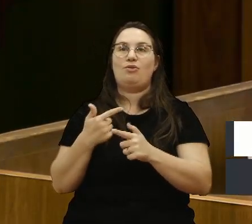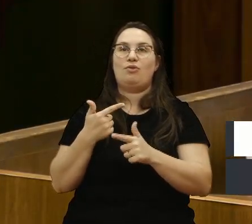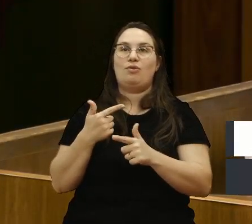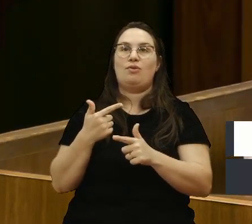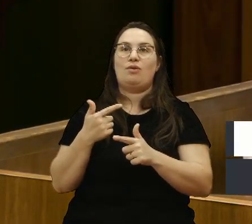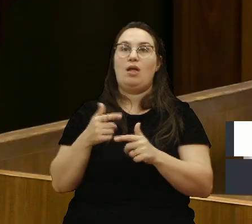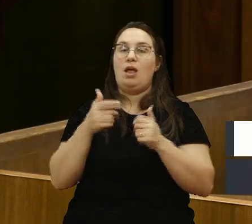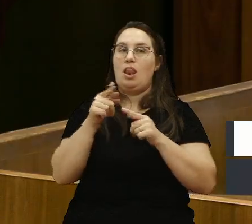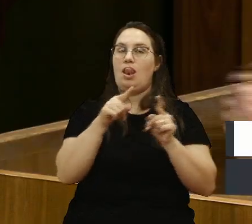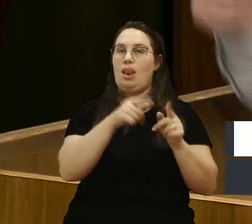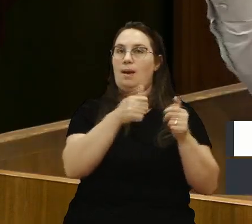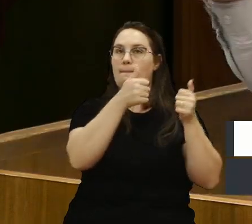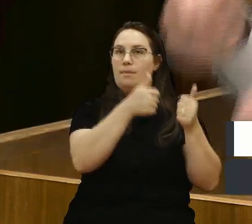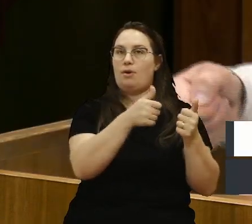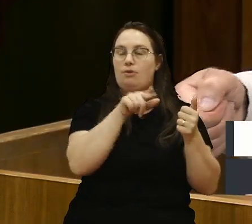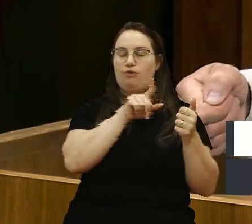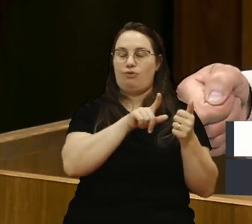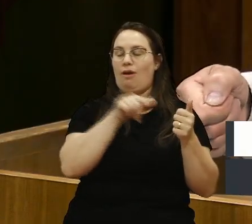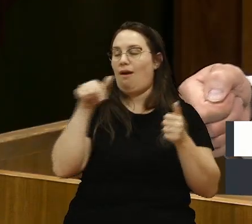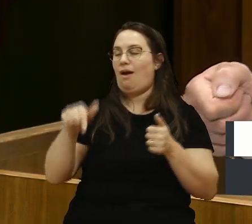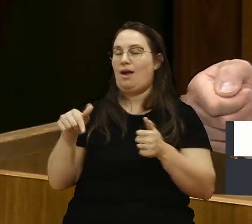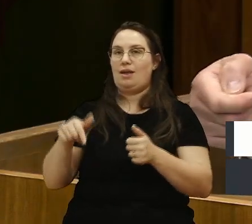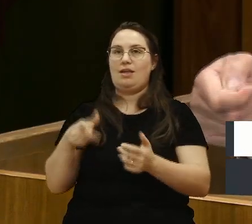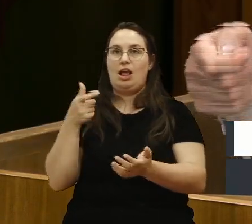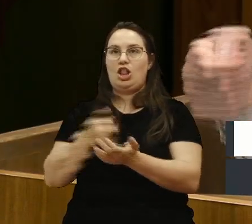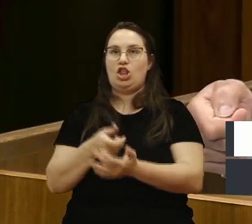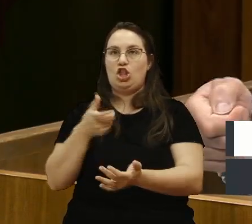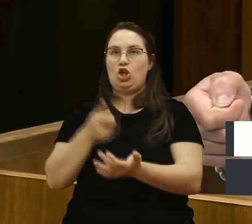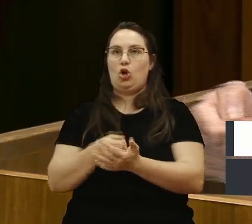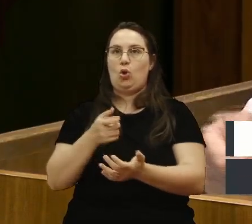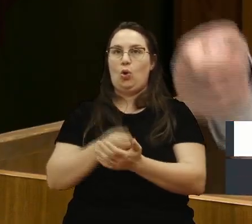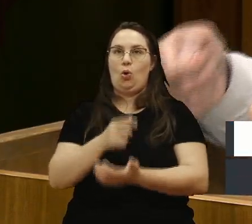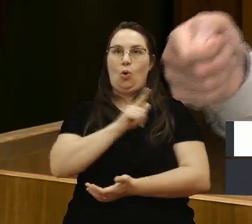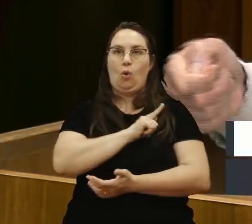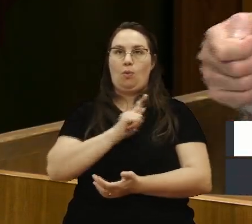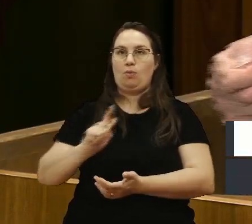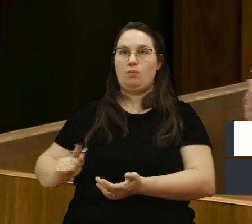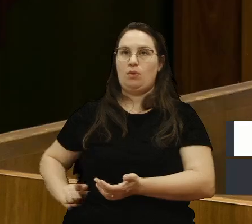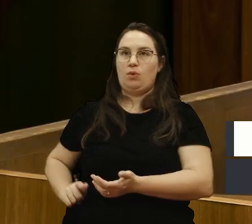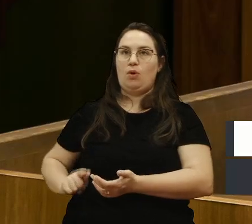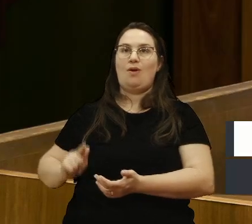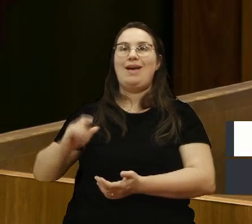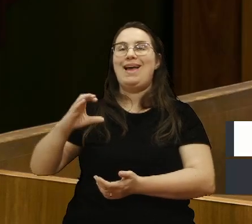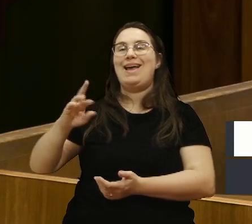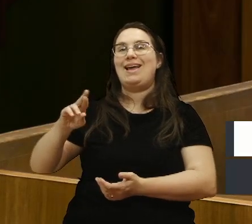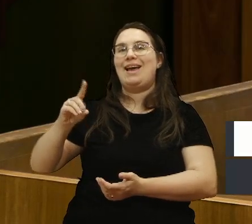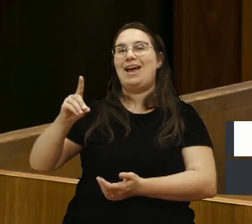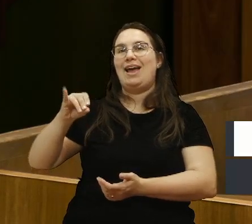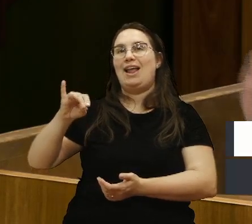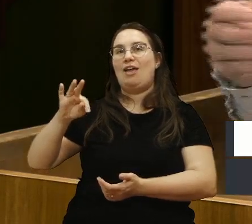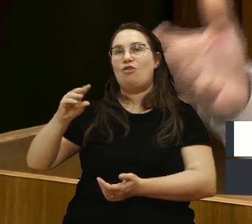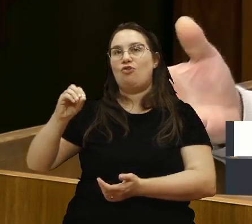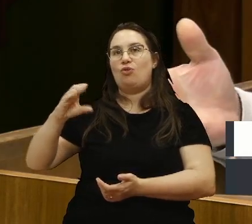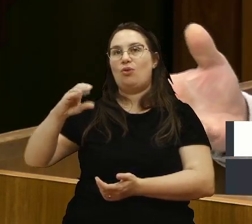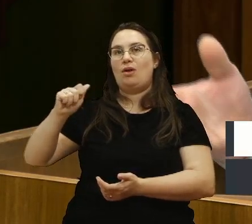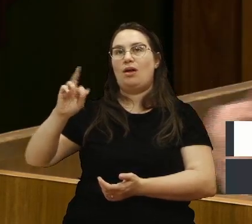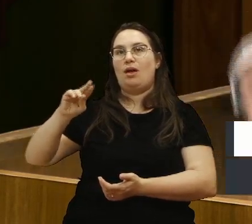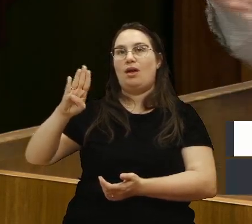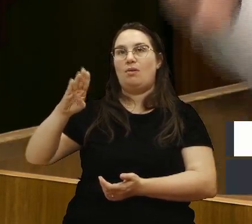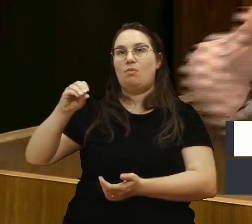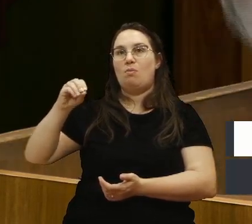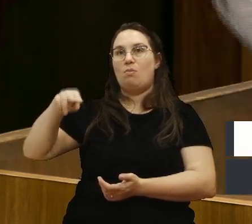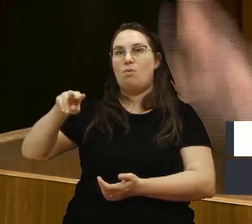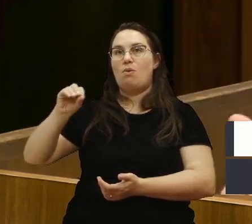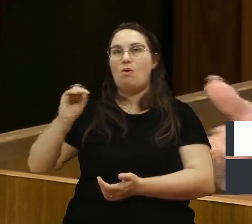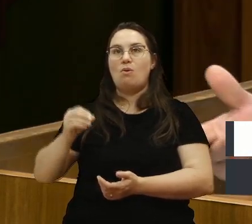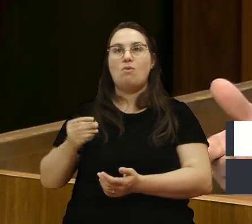com tudo. Agora aqui eles compram os nossos governantes com o crédito de carbono. Para quê? Para que a gente permaneça